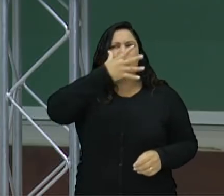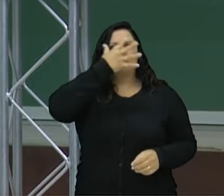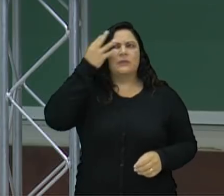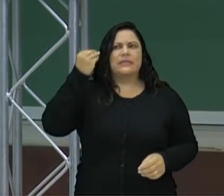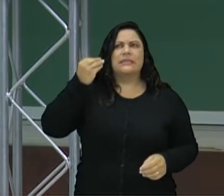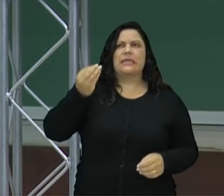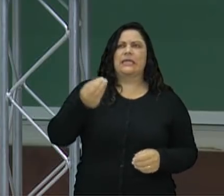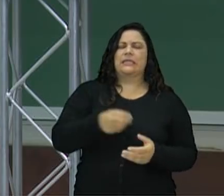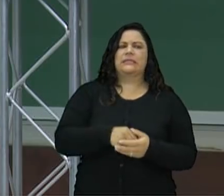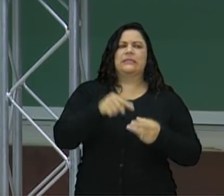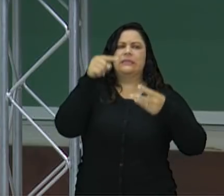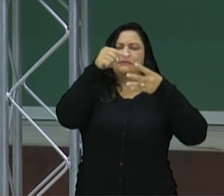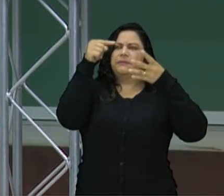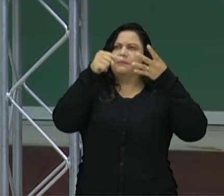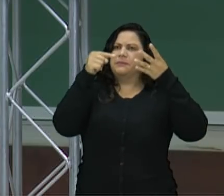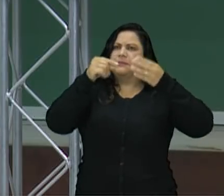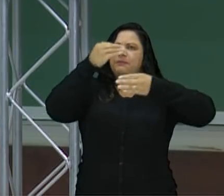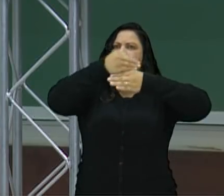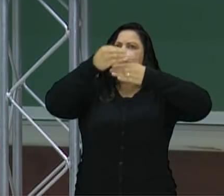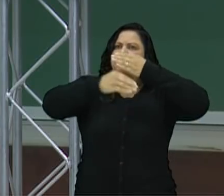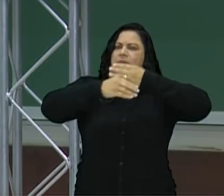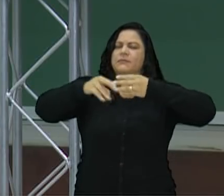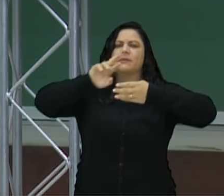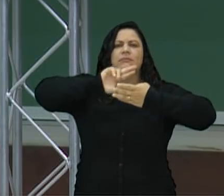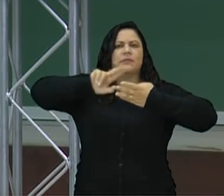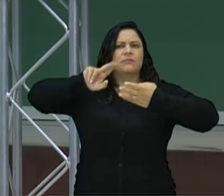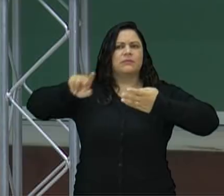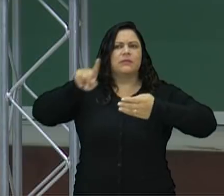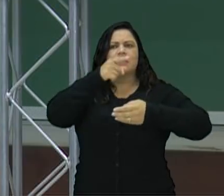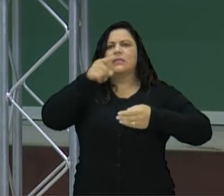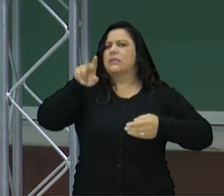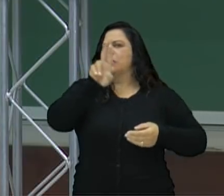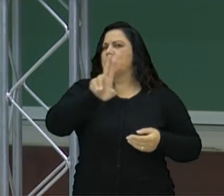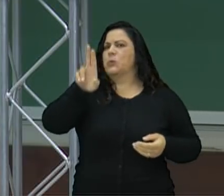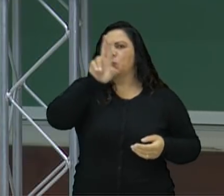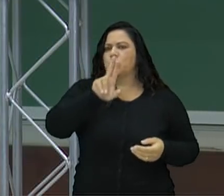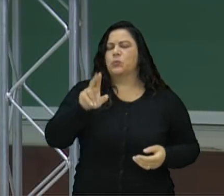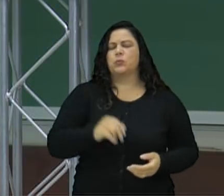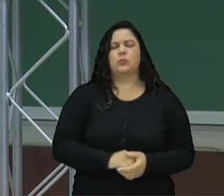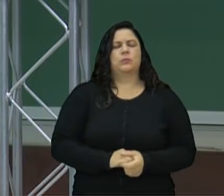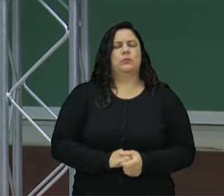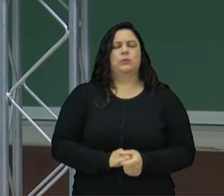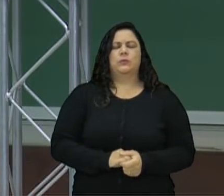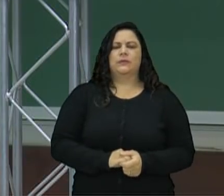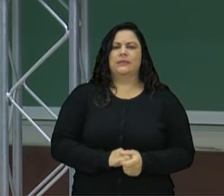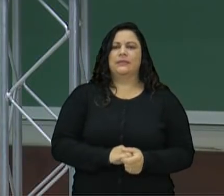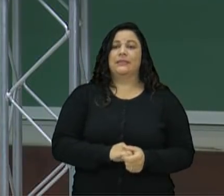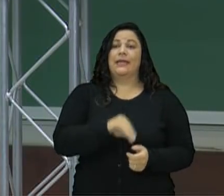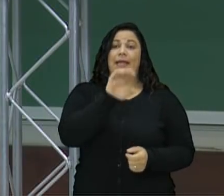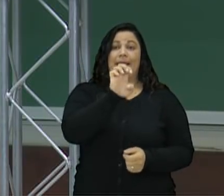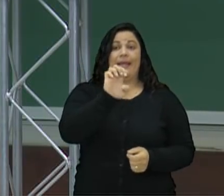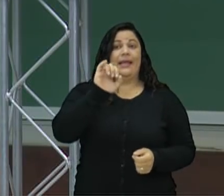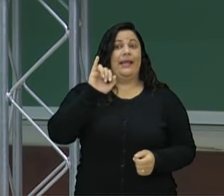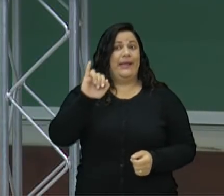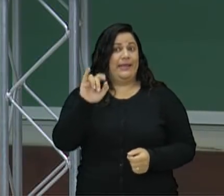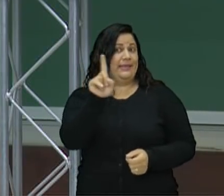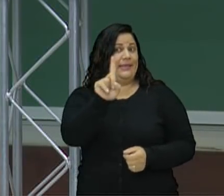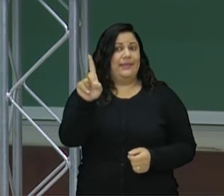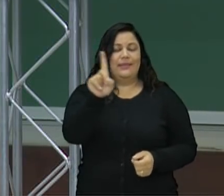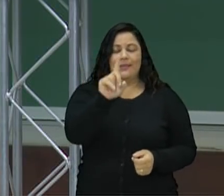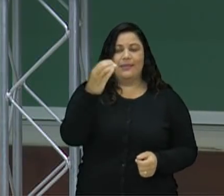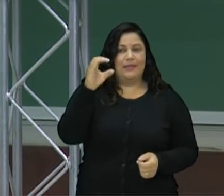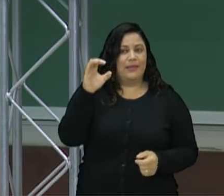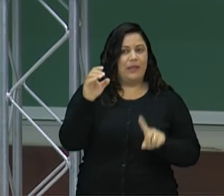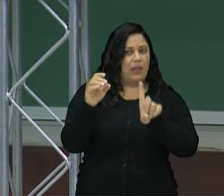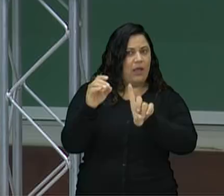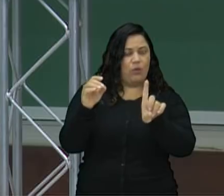você, né? Saci, a gente não usa C cedilha antes de E e I. Então, dentro da nossa norma gramatical correta, a gente só usa C